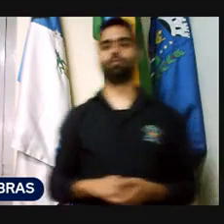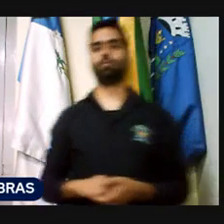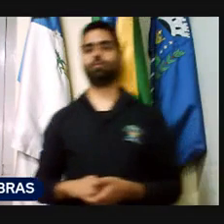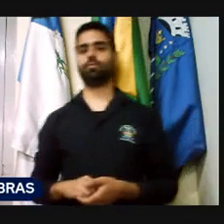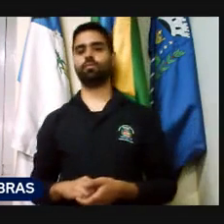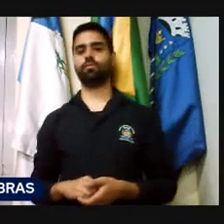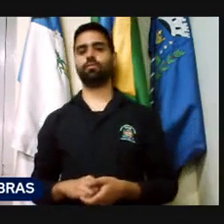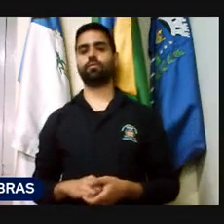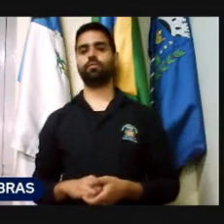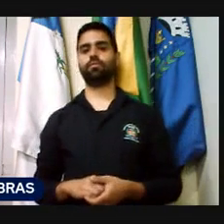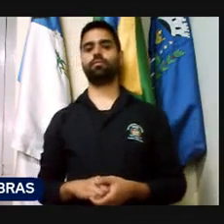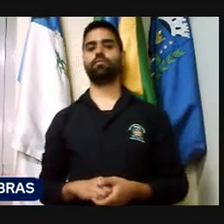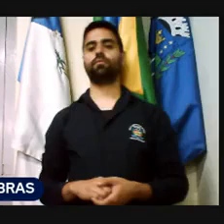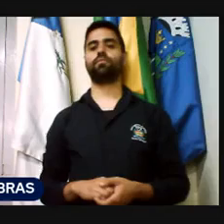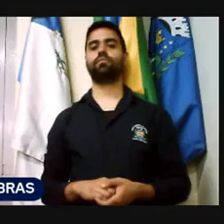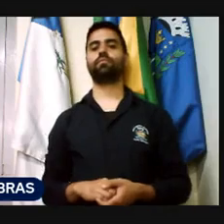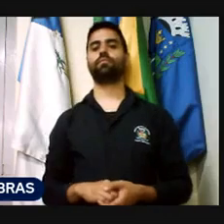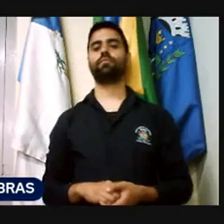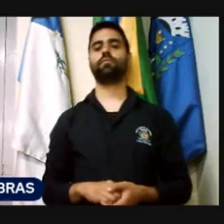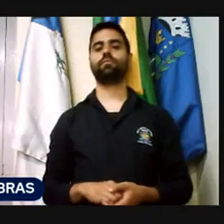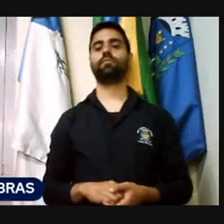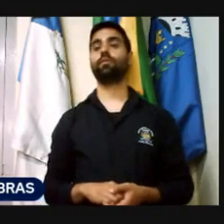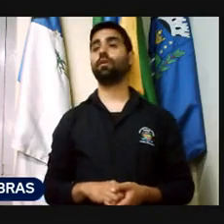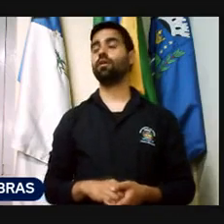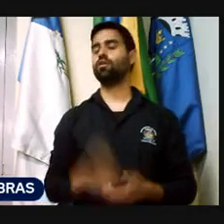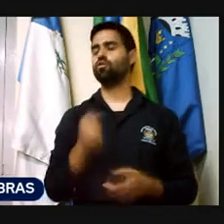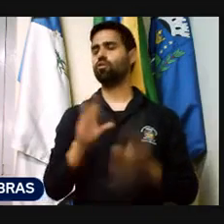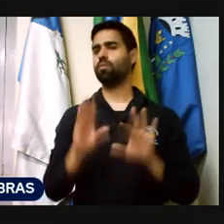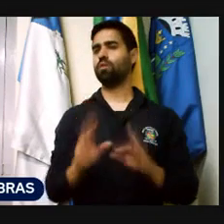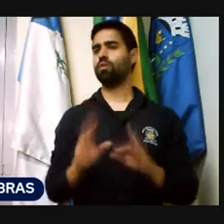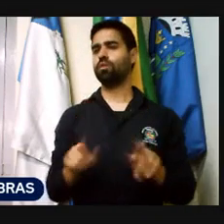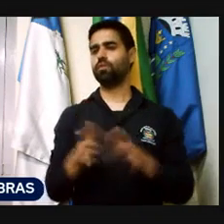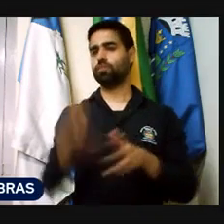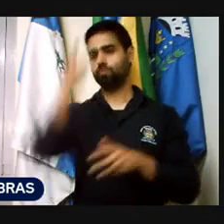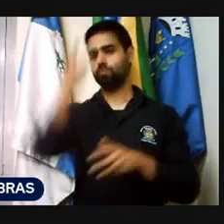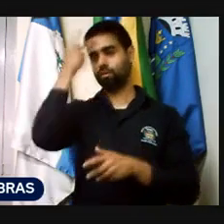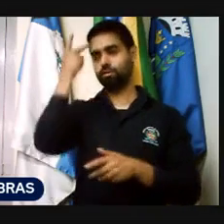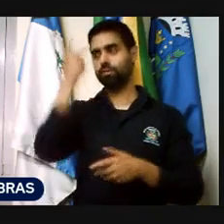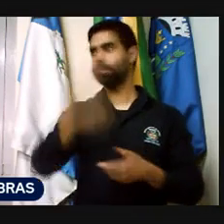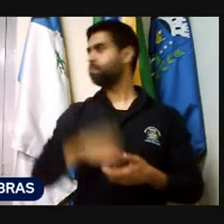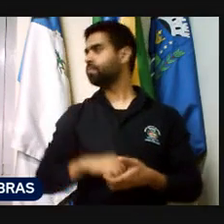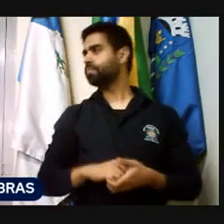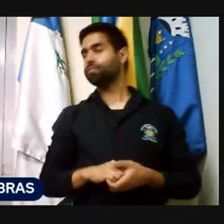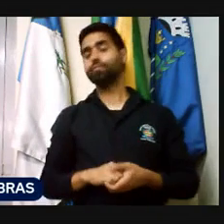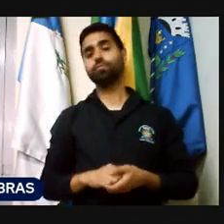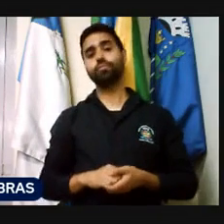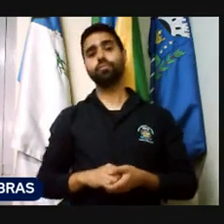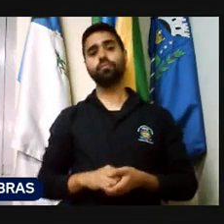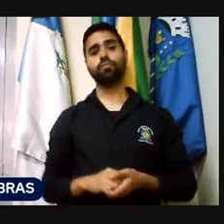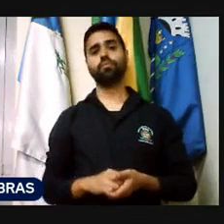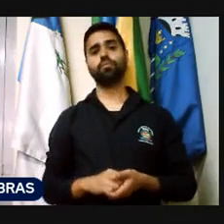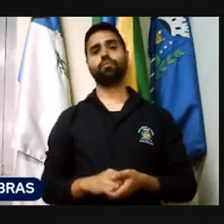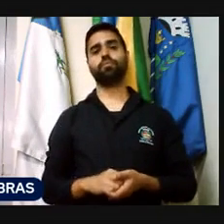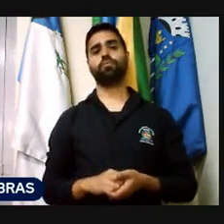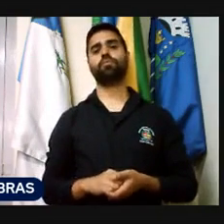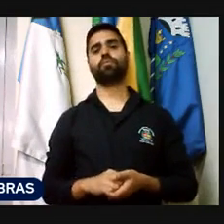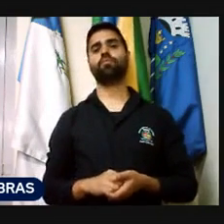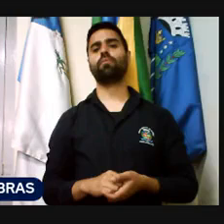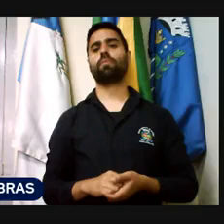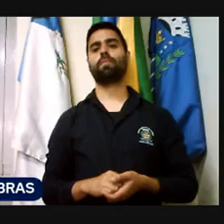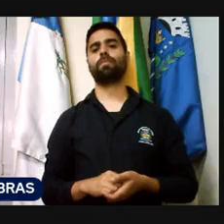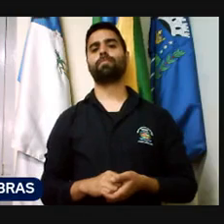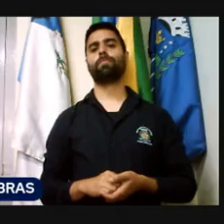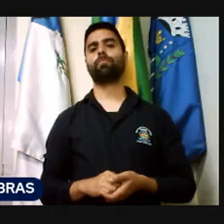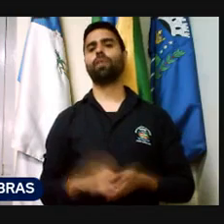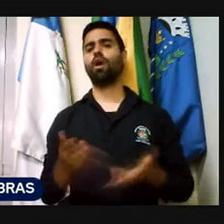plenária presente, funcionários da casa. Queria hoje também ser breve aqui e falar sobre o